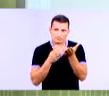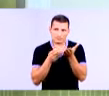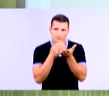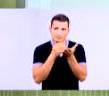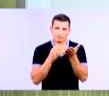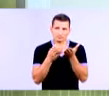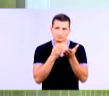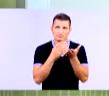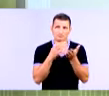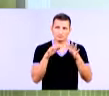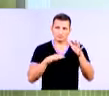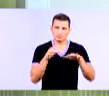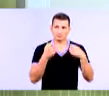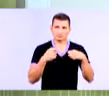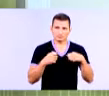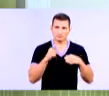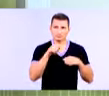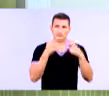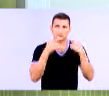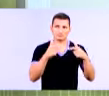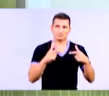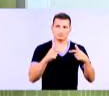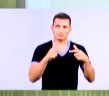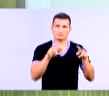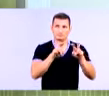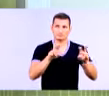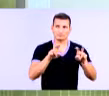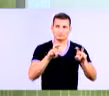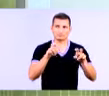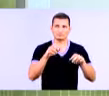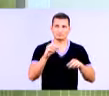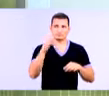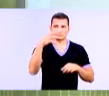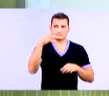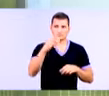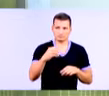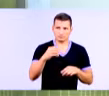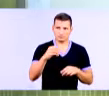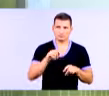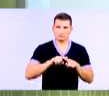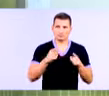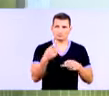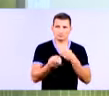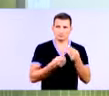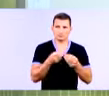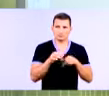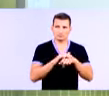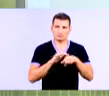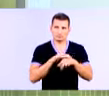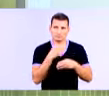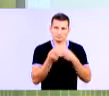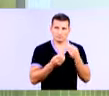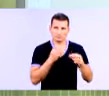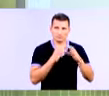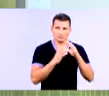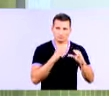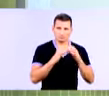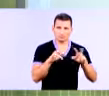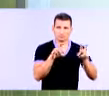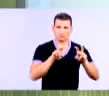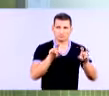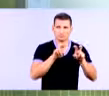necessidade. Essa é a linguagem do computador, o liga e desliga. Mas como é que a gente vai conversar, né? Como é que eu vou conseguir,